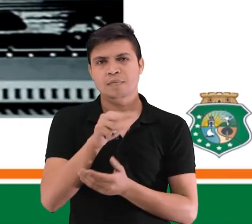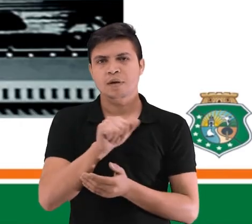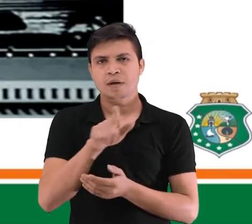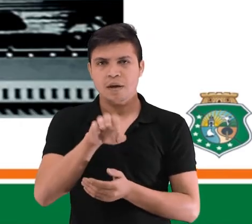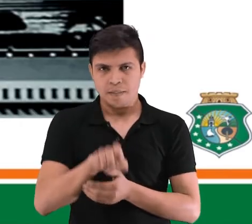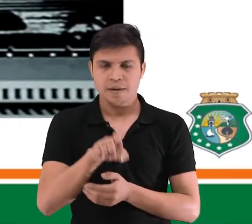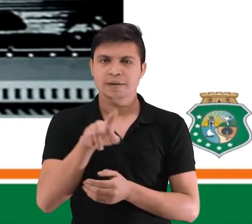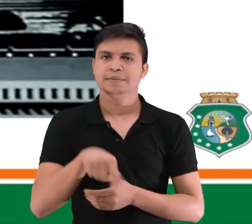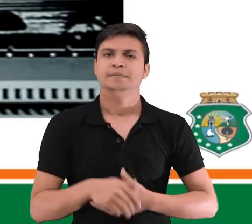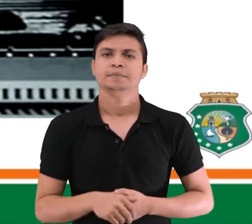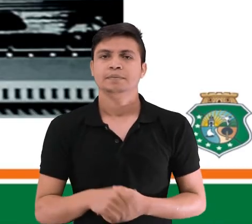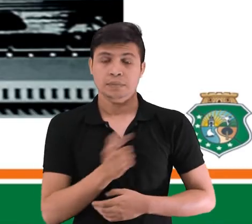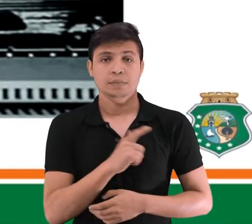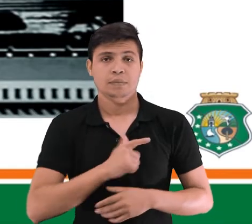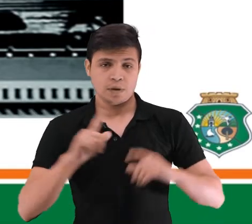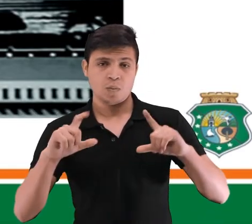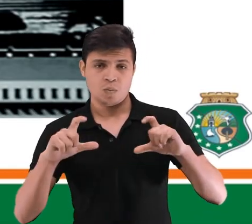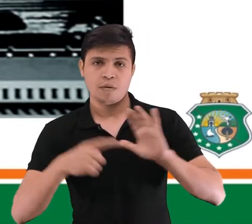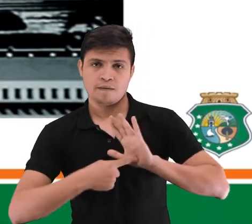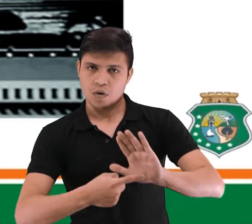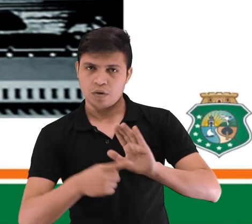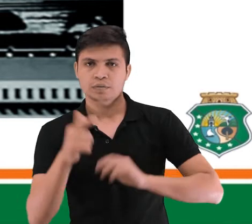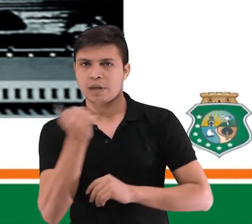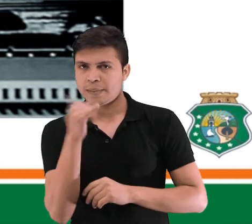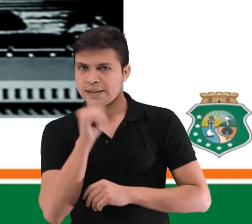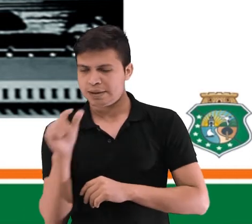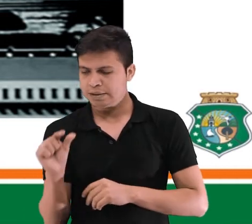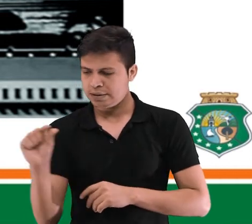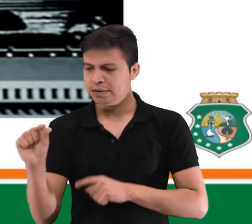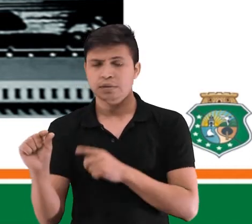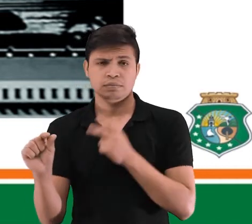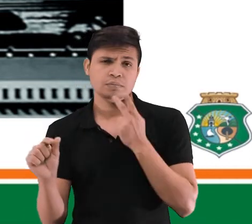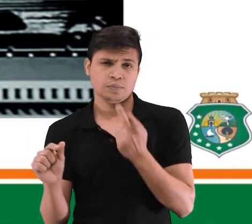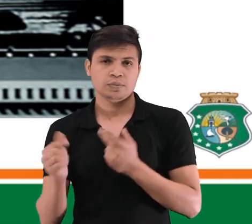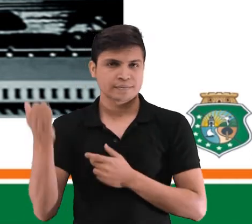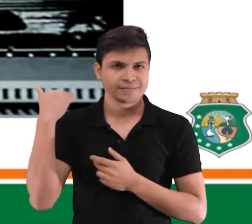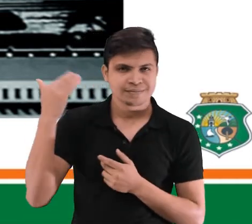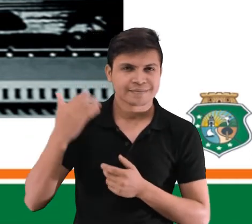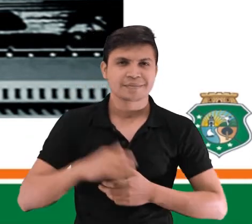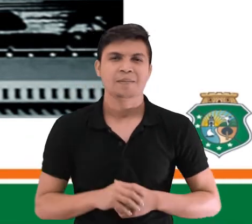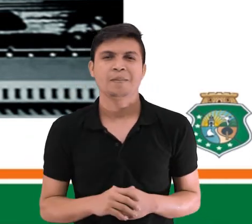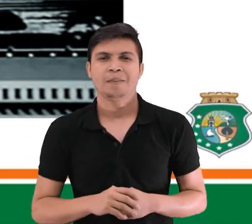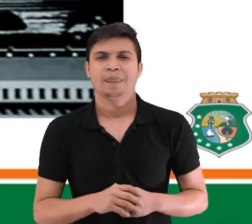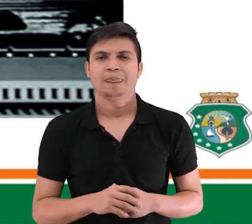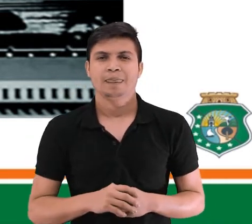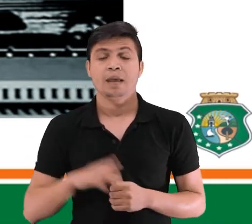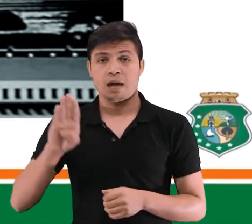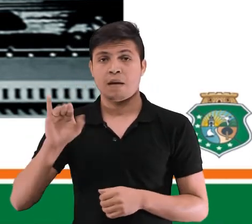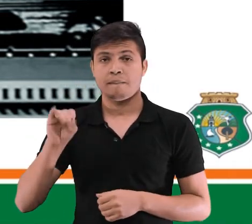Aqui nós temos uma imagem da bateria, como vocês estão vendo, que eu falei mais cedo. A